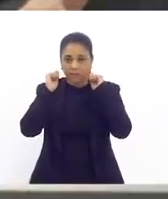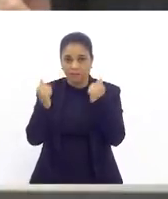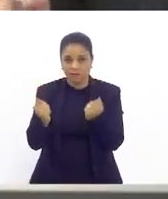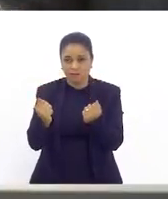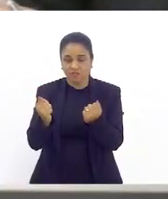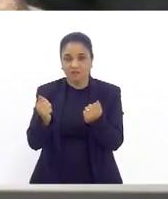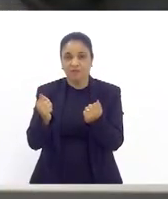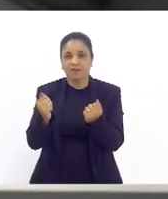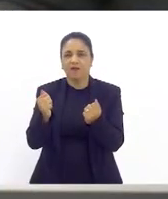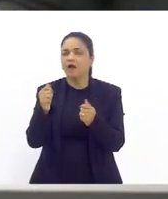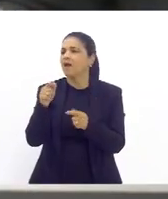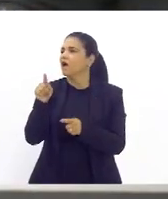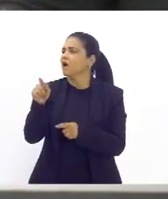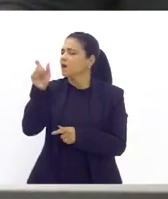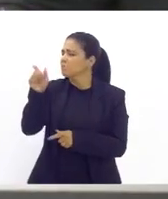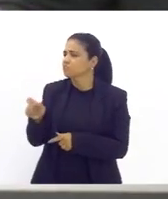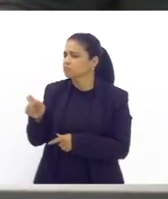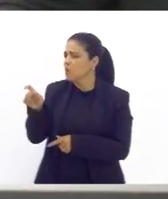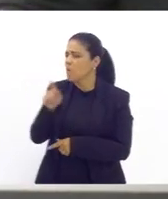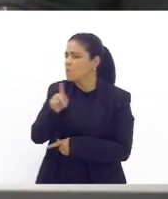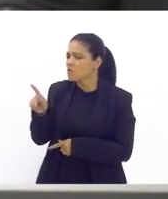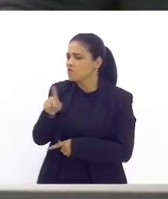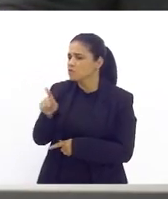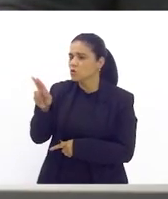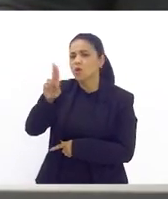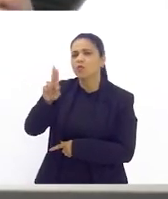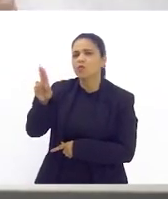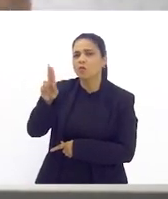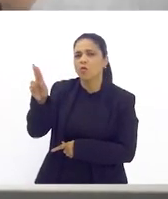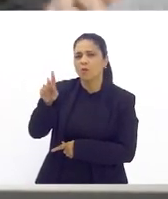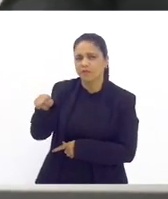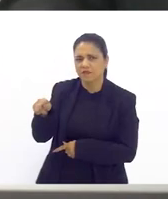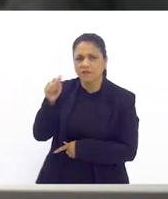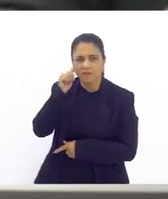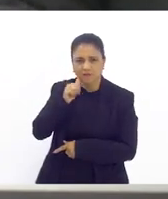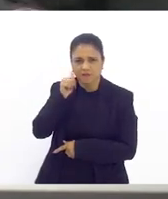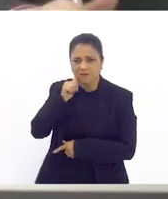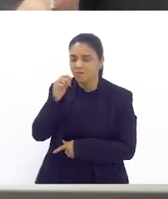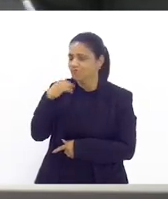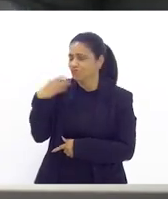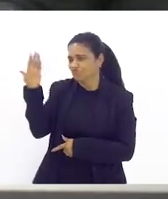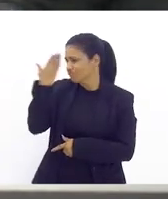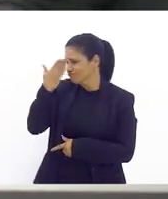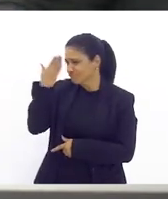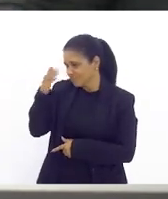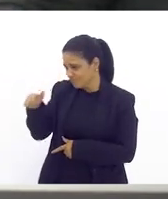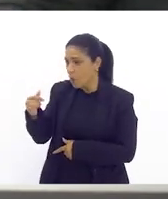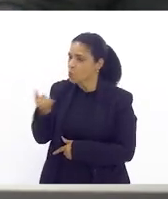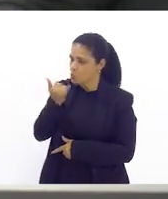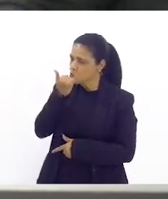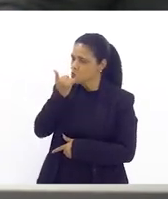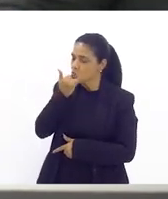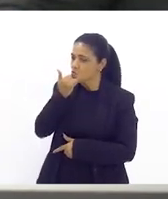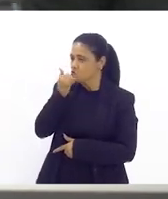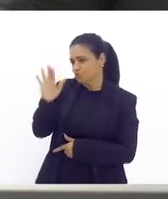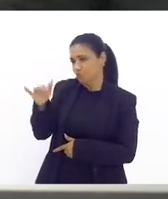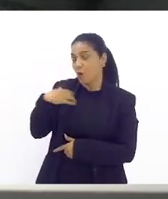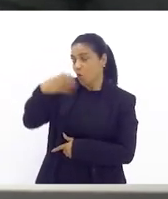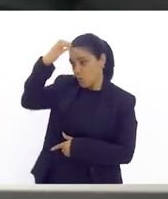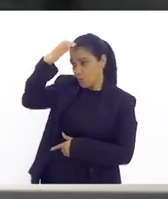daquela professora daquela senhora que eu não consigo enxergar eu não consigo enxergar a culpa não é sua é minha